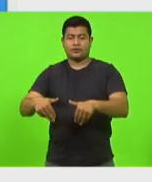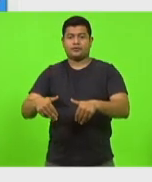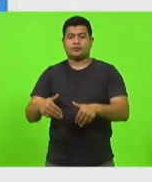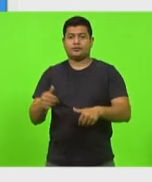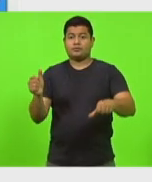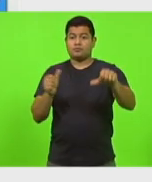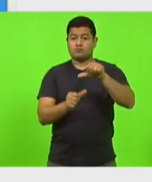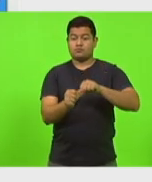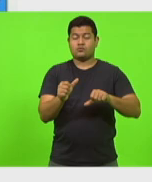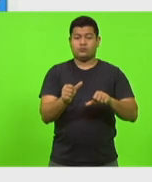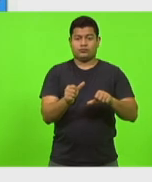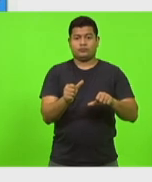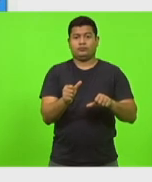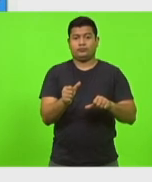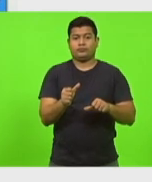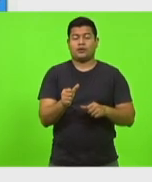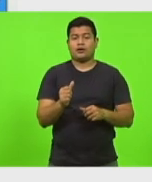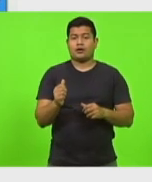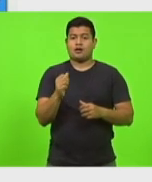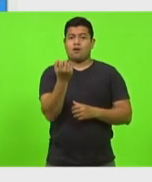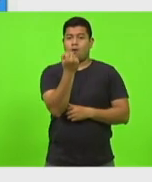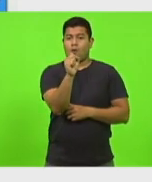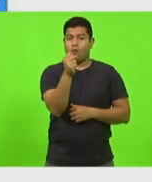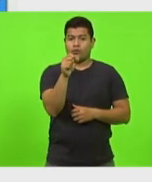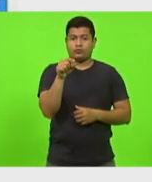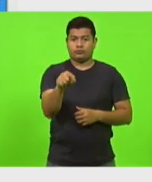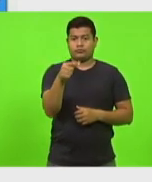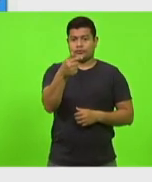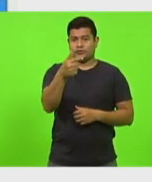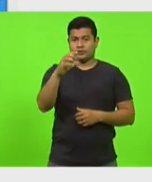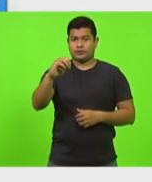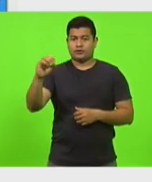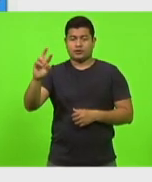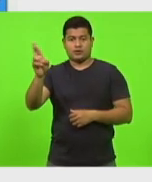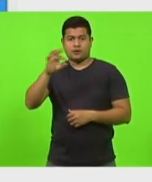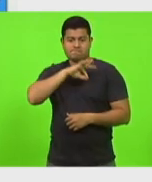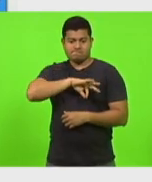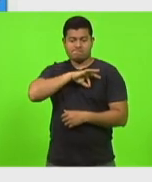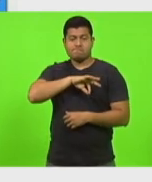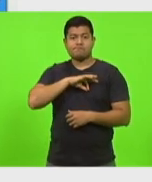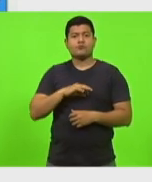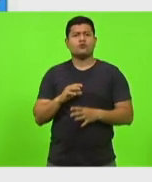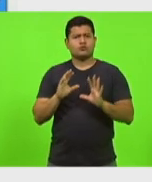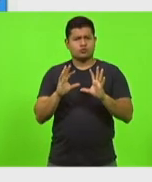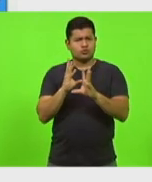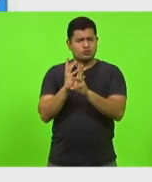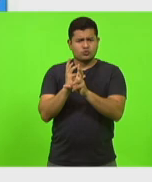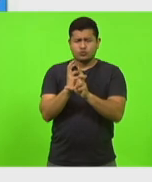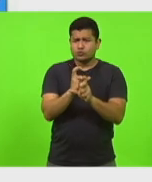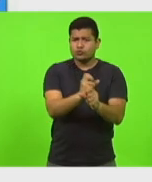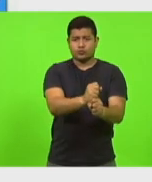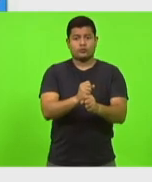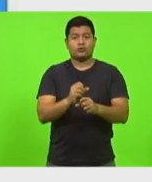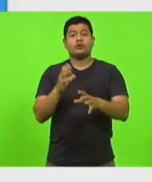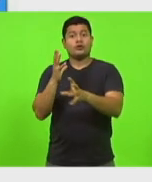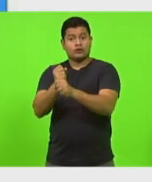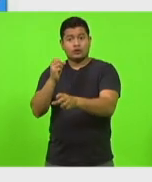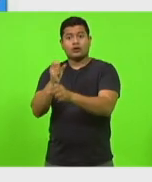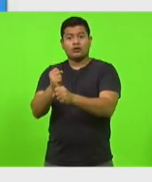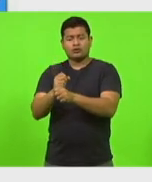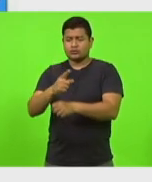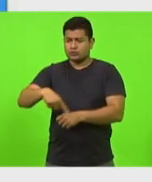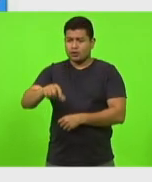que o governo apresentou, para 8.700. Isso tudo foi calculado, foi computado, nós